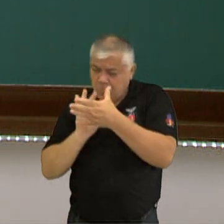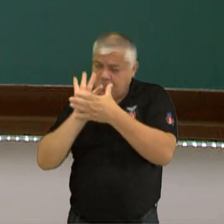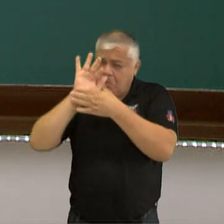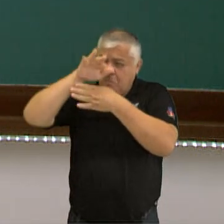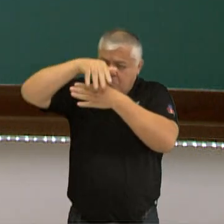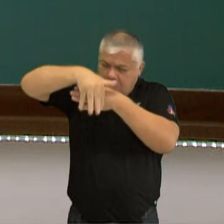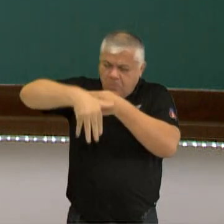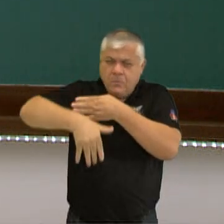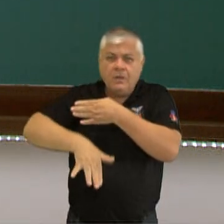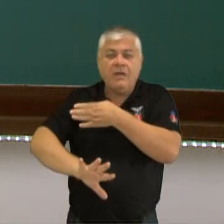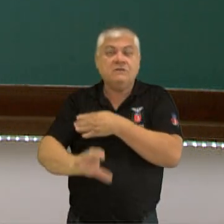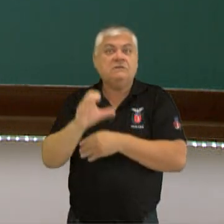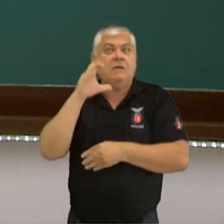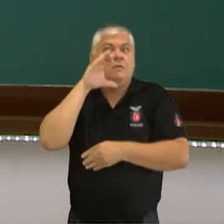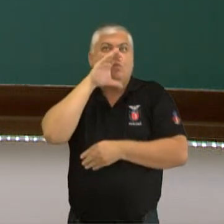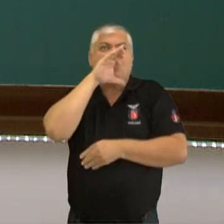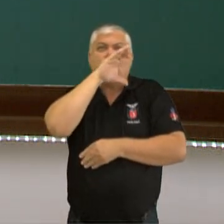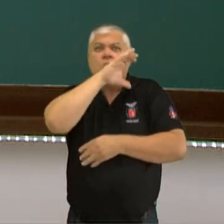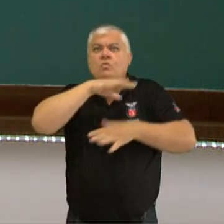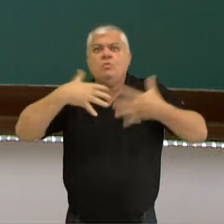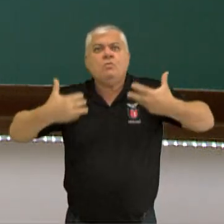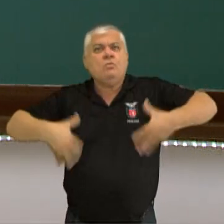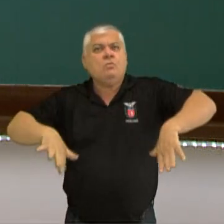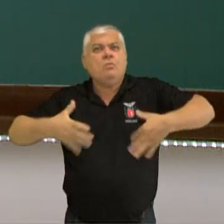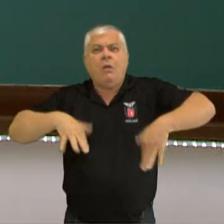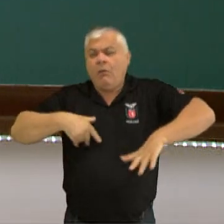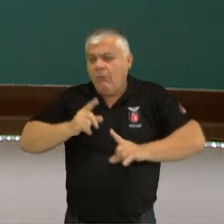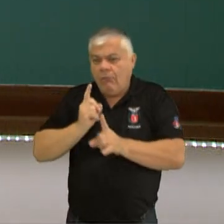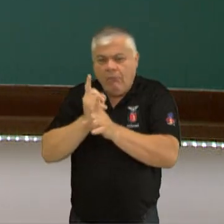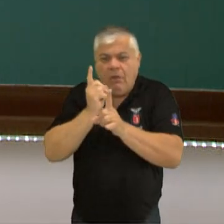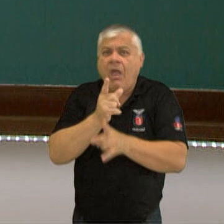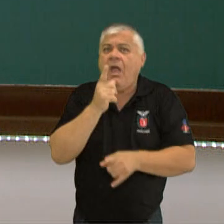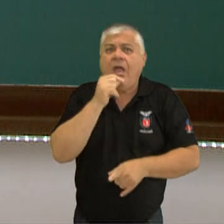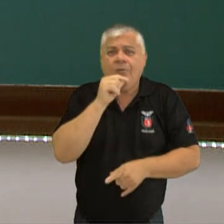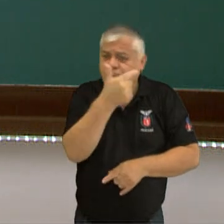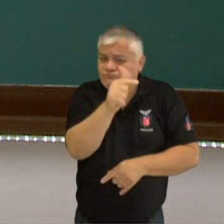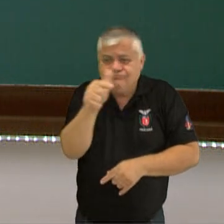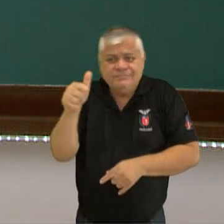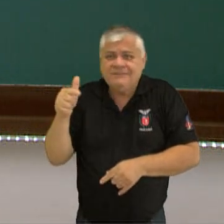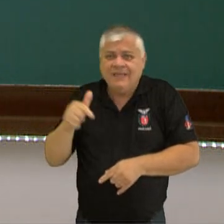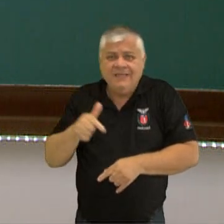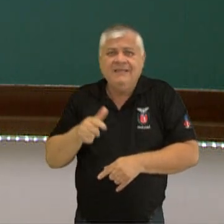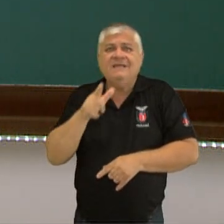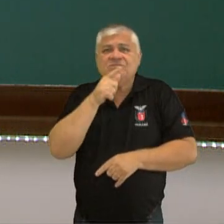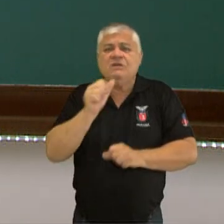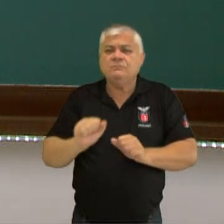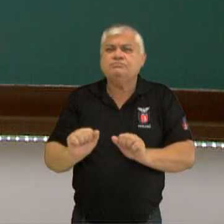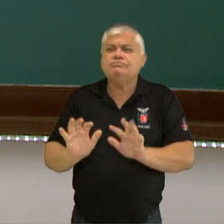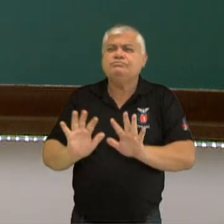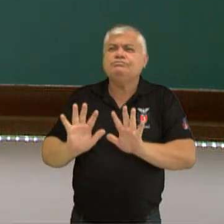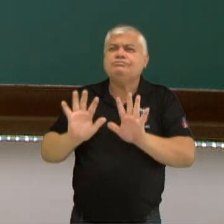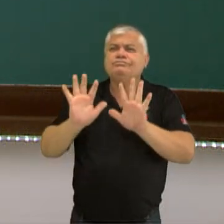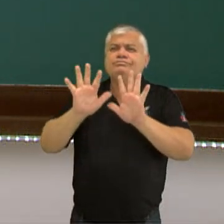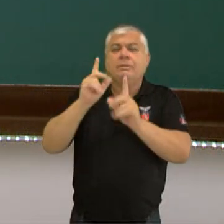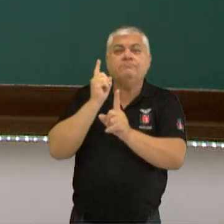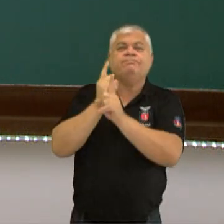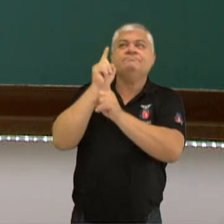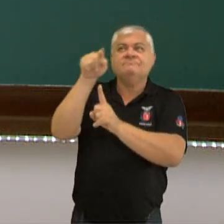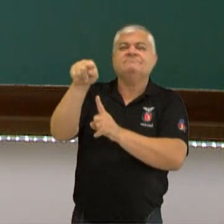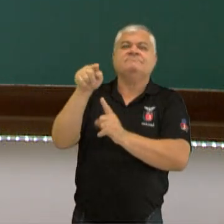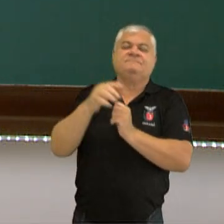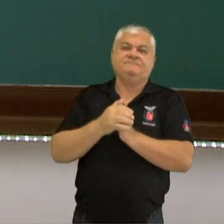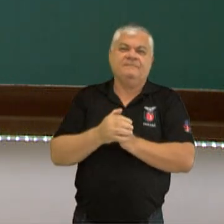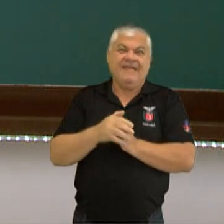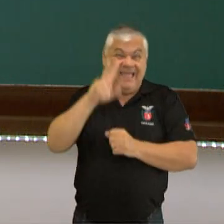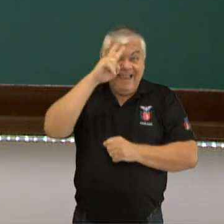quente no seu início. Então eu não poderia encontrar água no estado líquido. e sim no estado de vapor. Lembrando que a gente